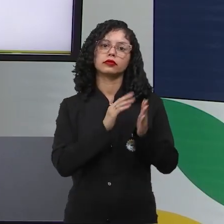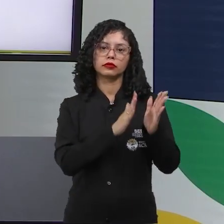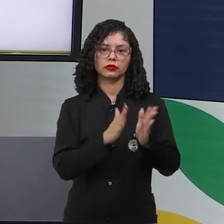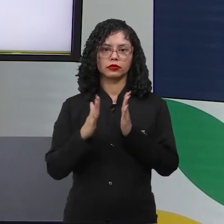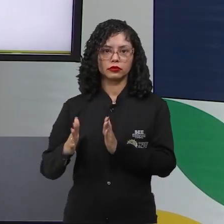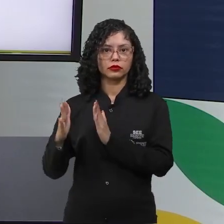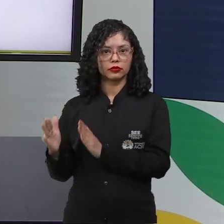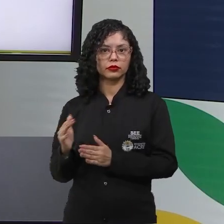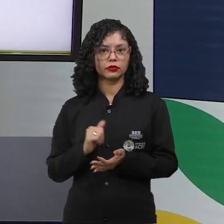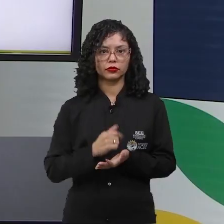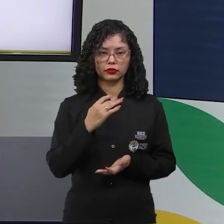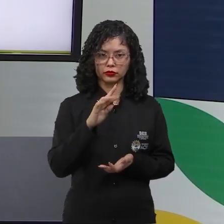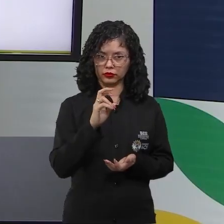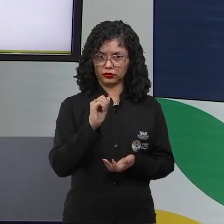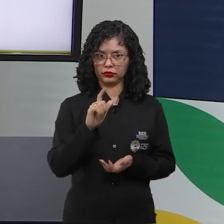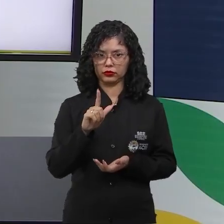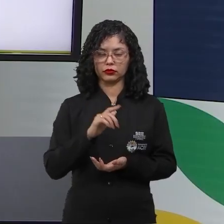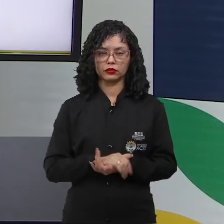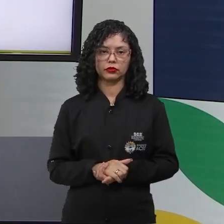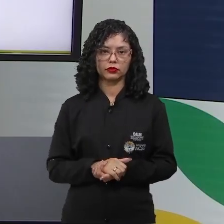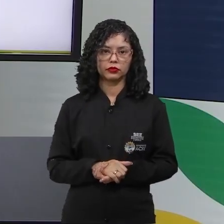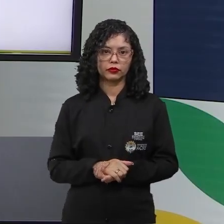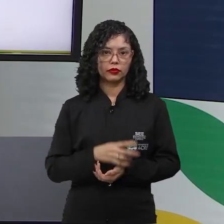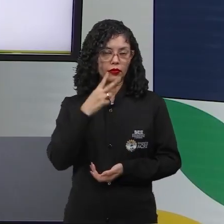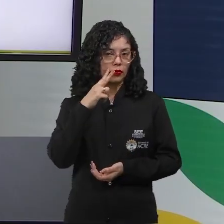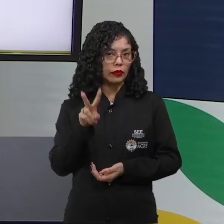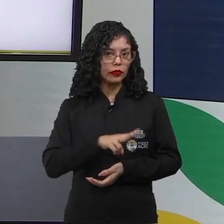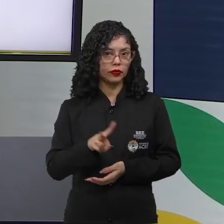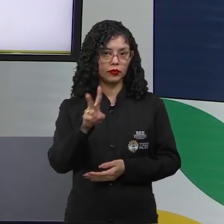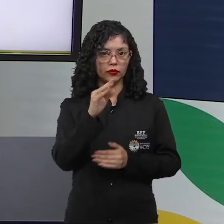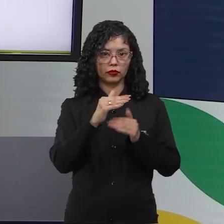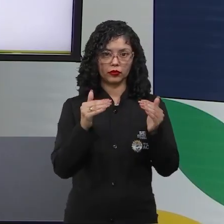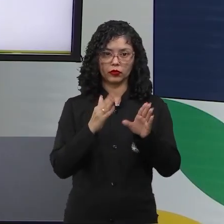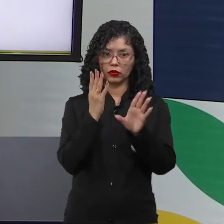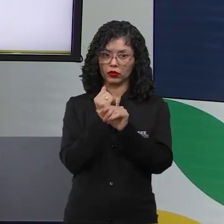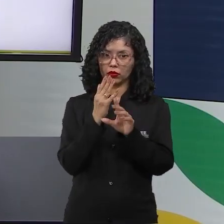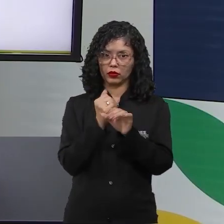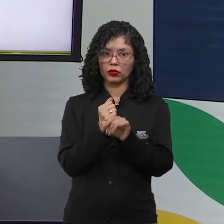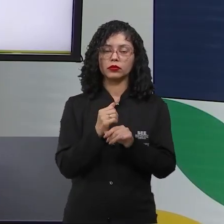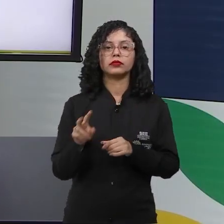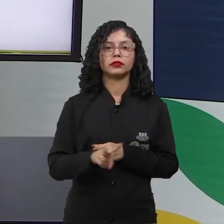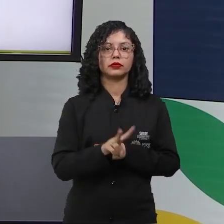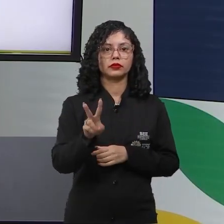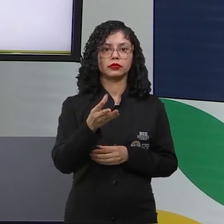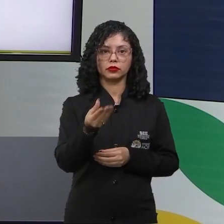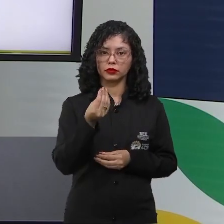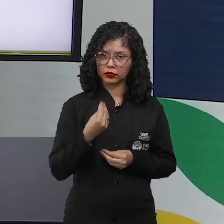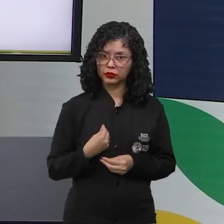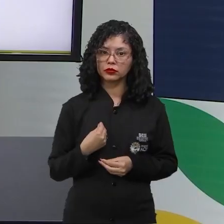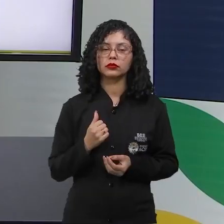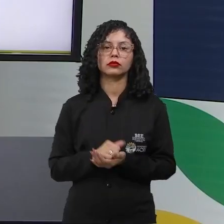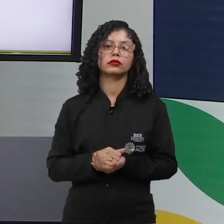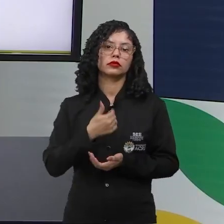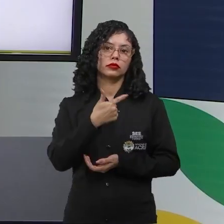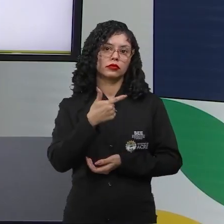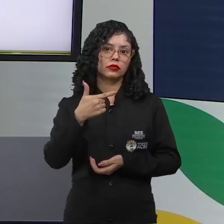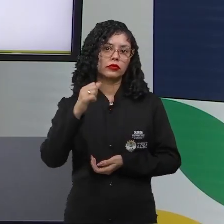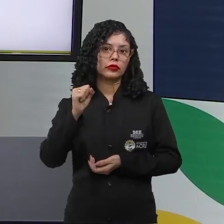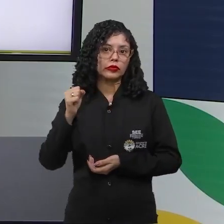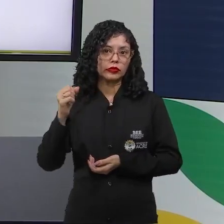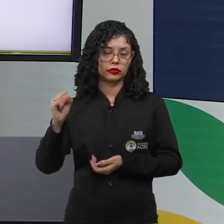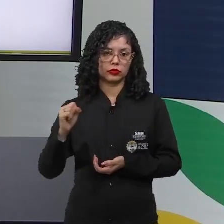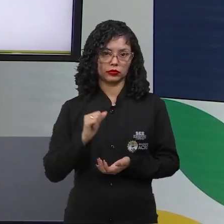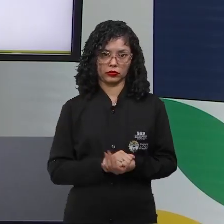partes proporcionais. Vimos o valor total, o somatório dos valores a receber, que é 288